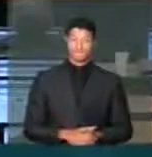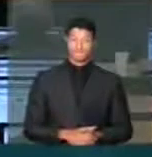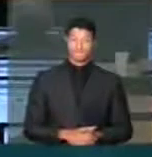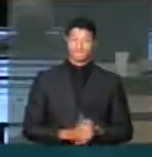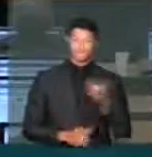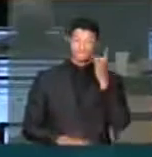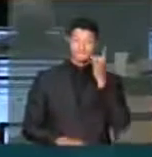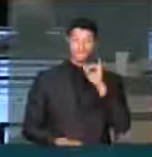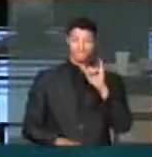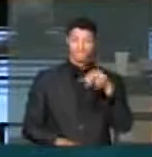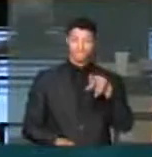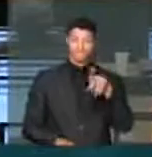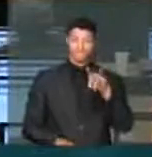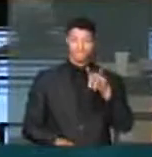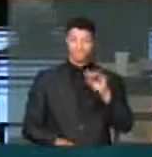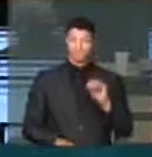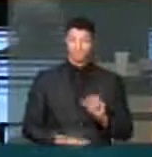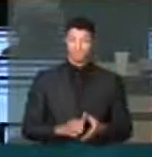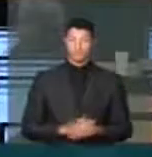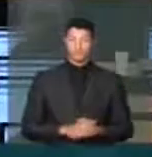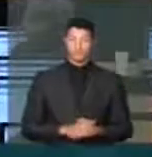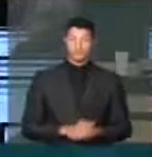Deputado Índio.